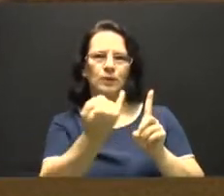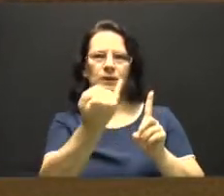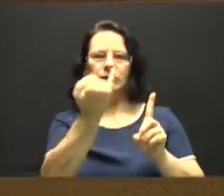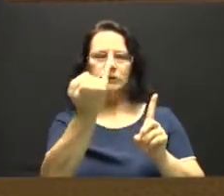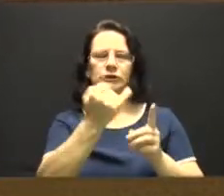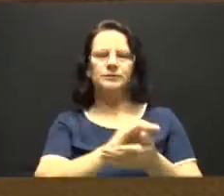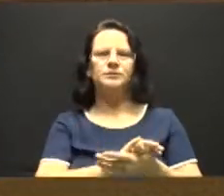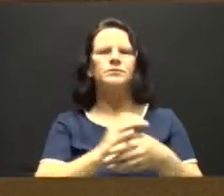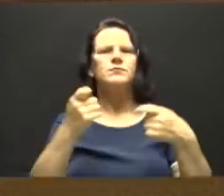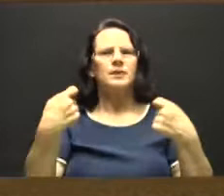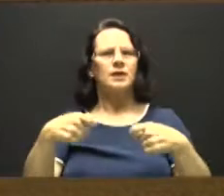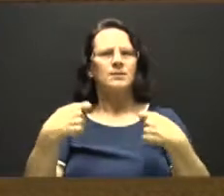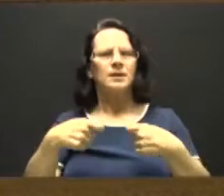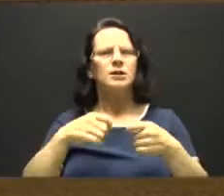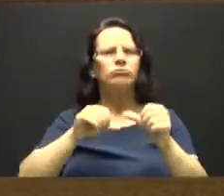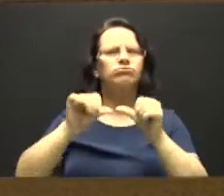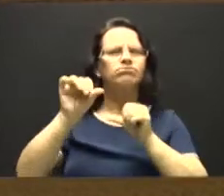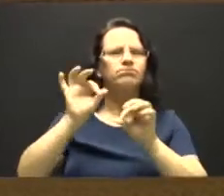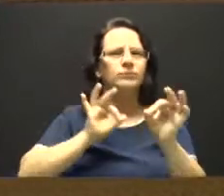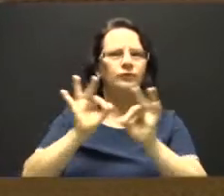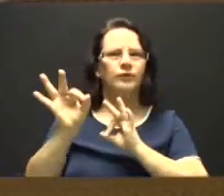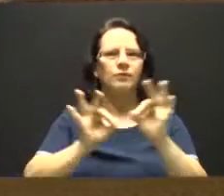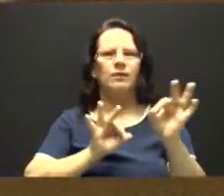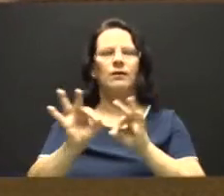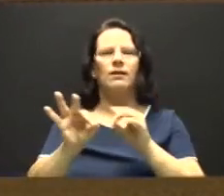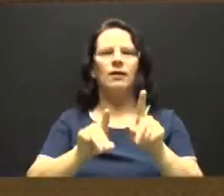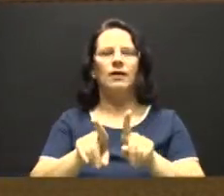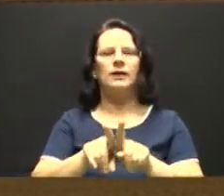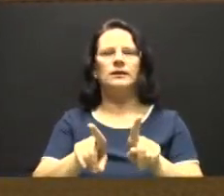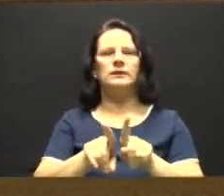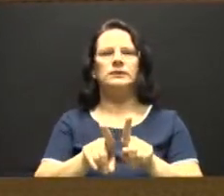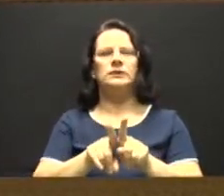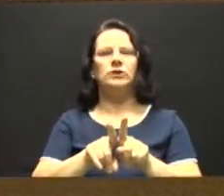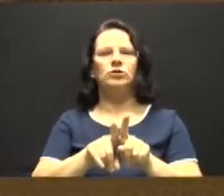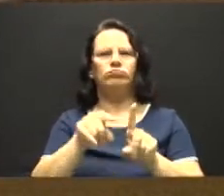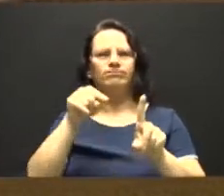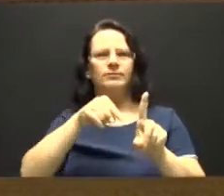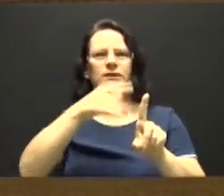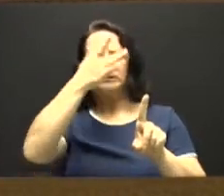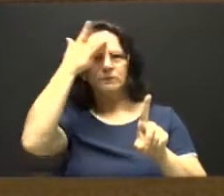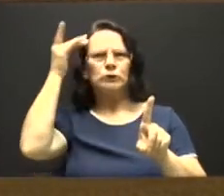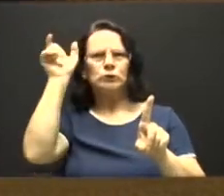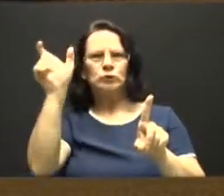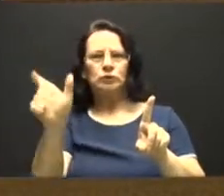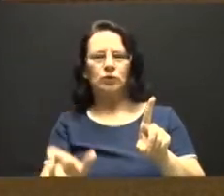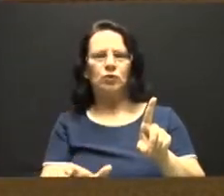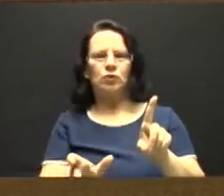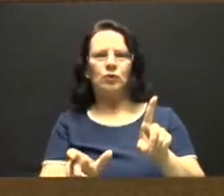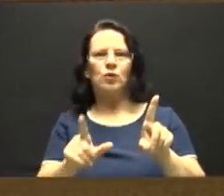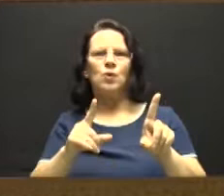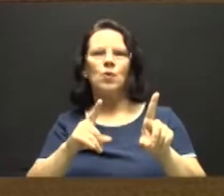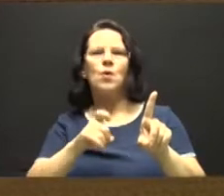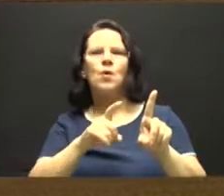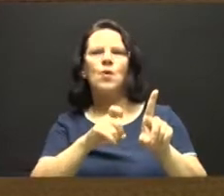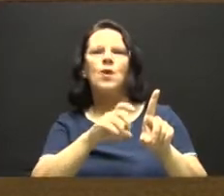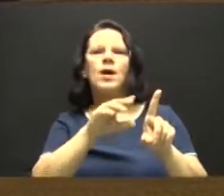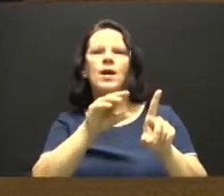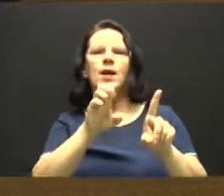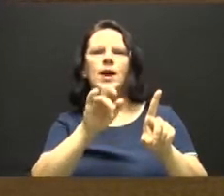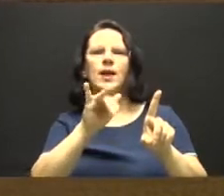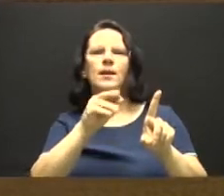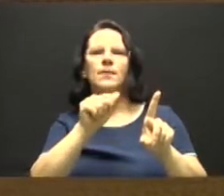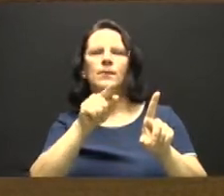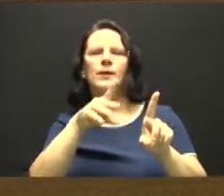precisa se reformular considerações biológicas do ser o embrião é homem em